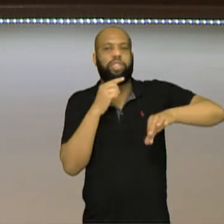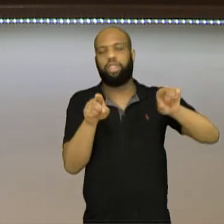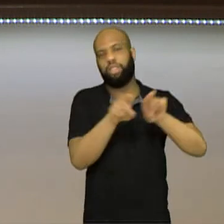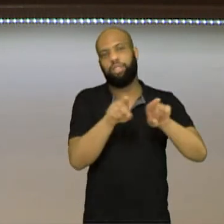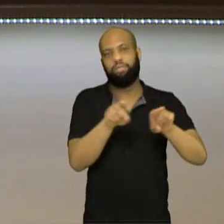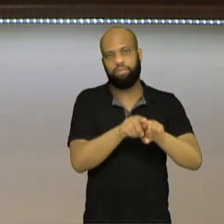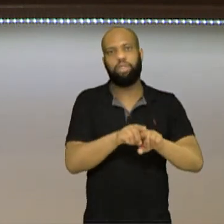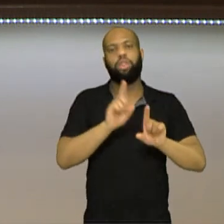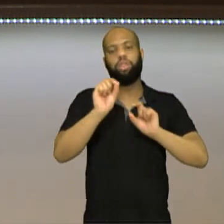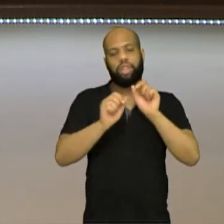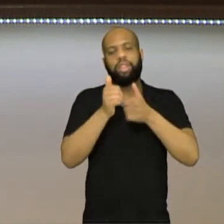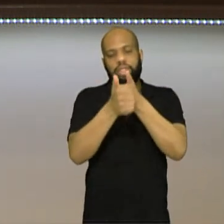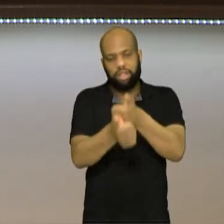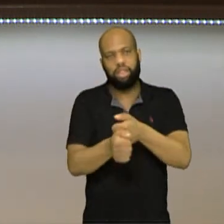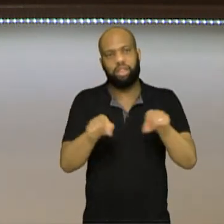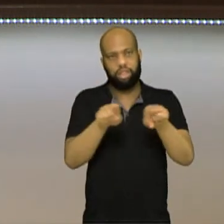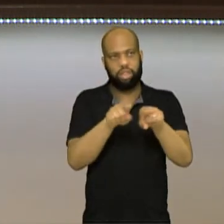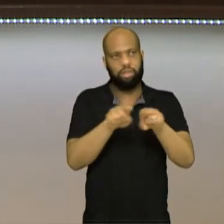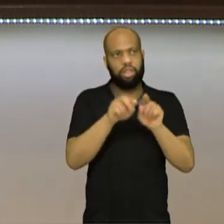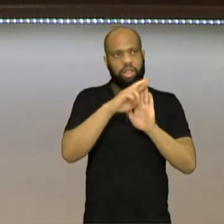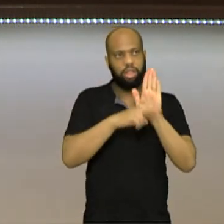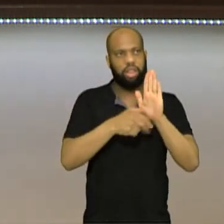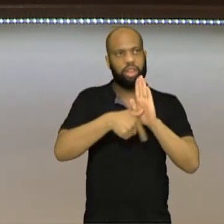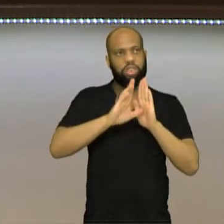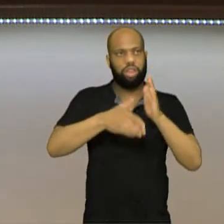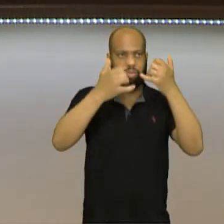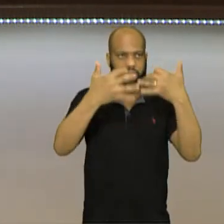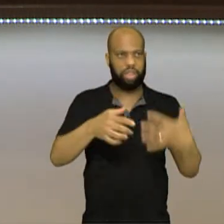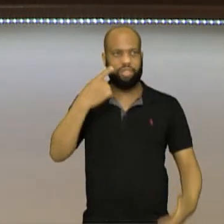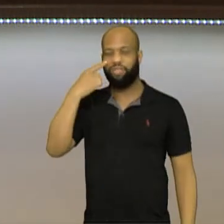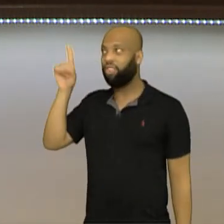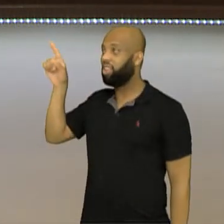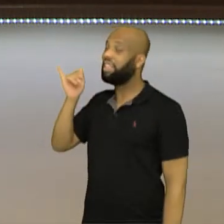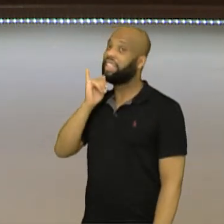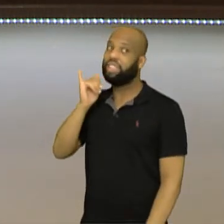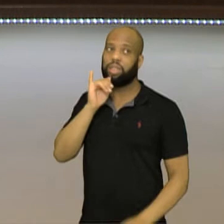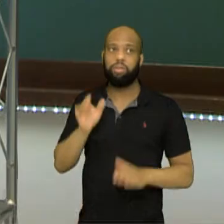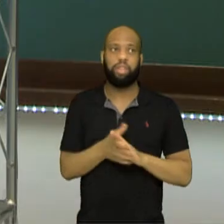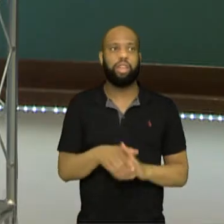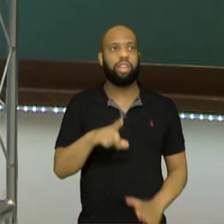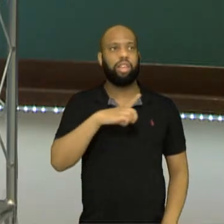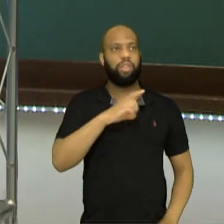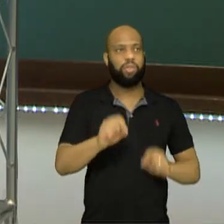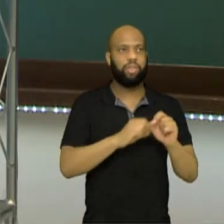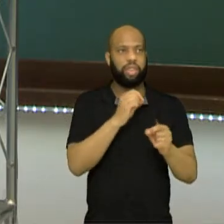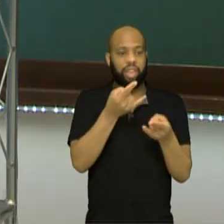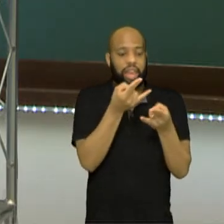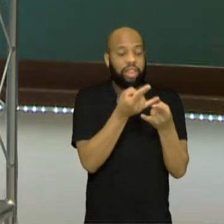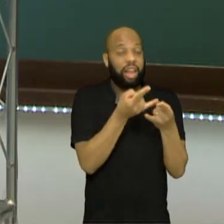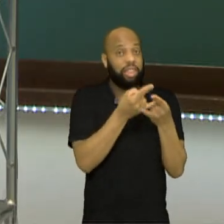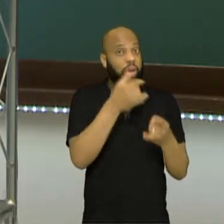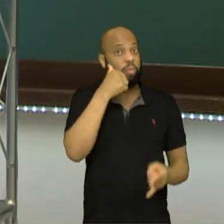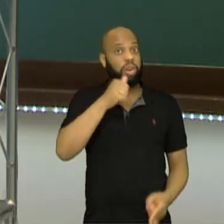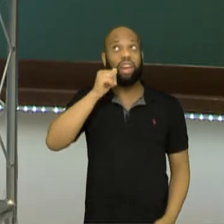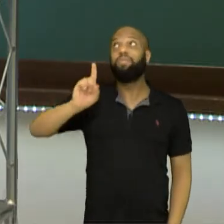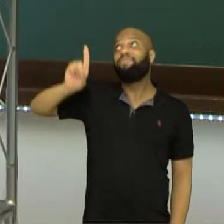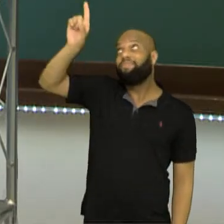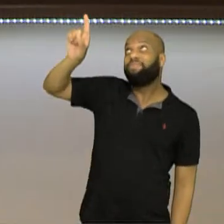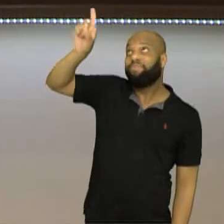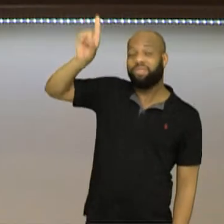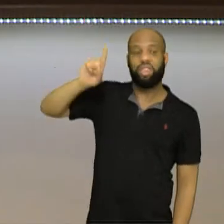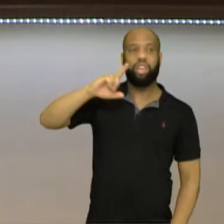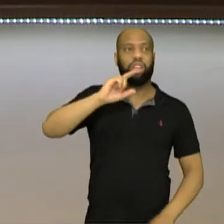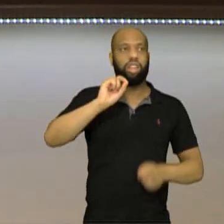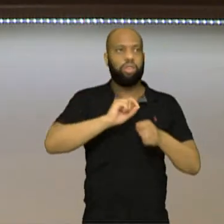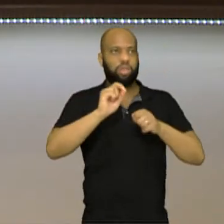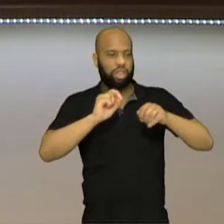seguindo basicamente o mesmo princípio dos anteriores ali, tá? Então, o que nós temos aqui? A camisinha feminina, tá? Ela é colocada lá